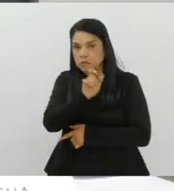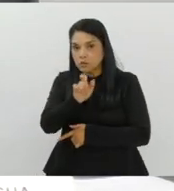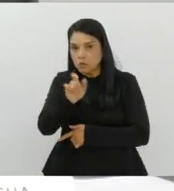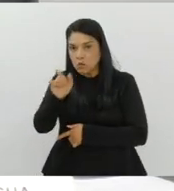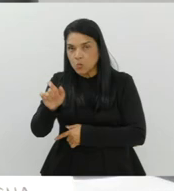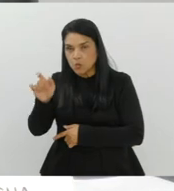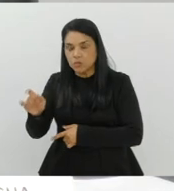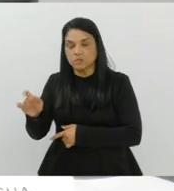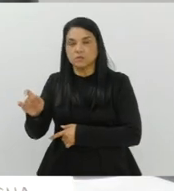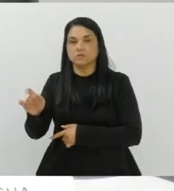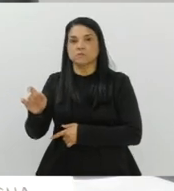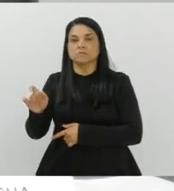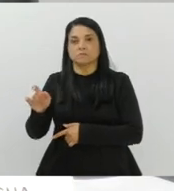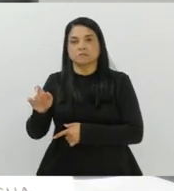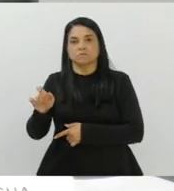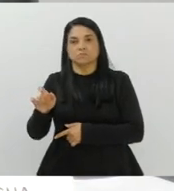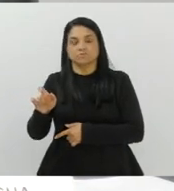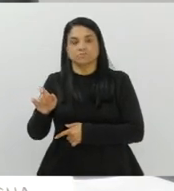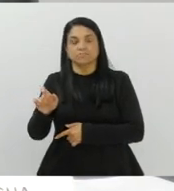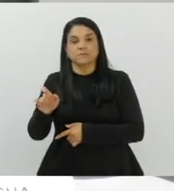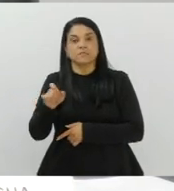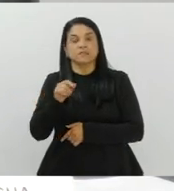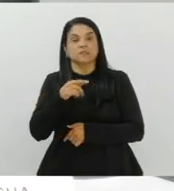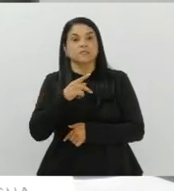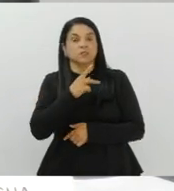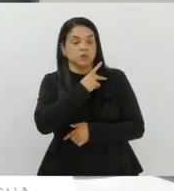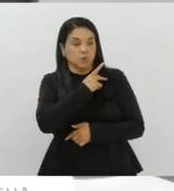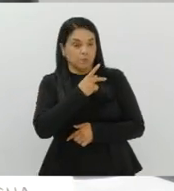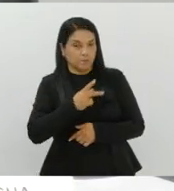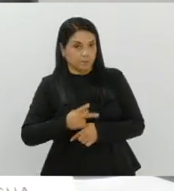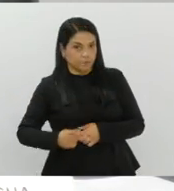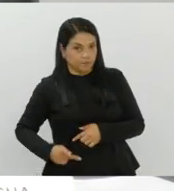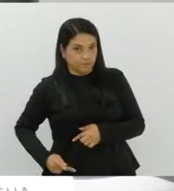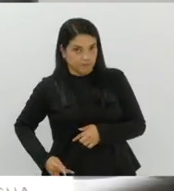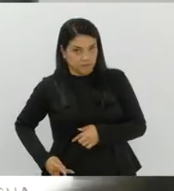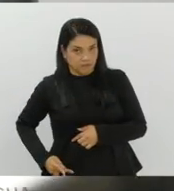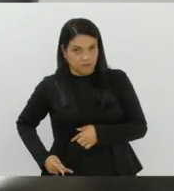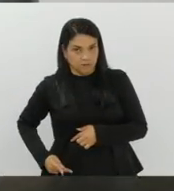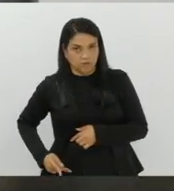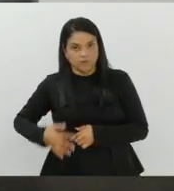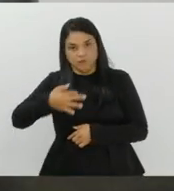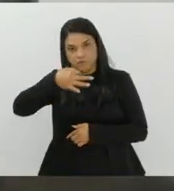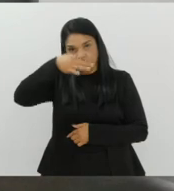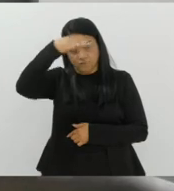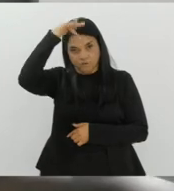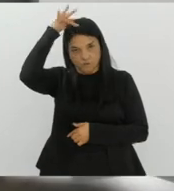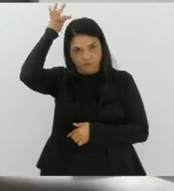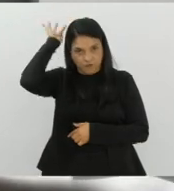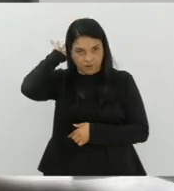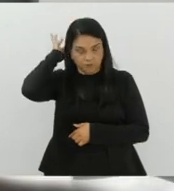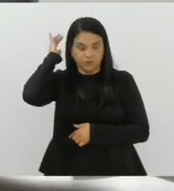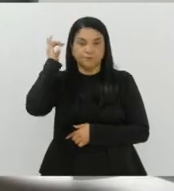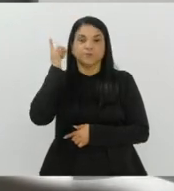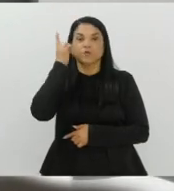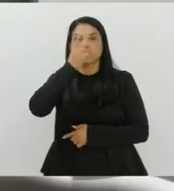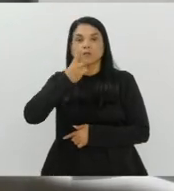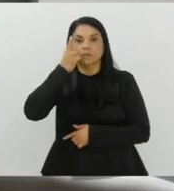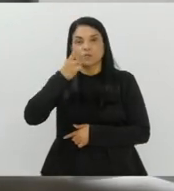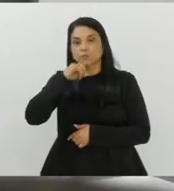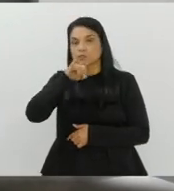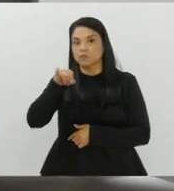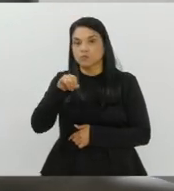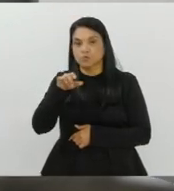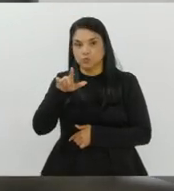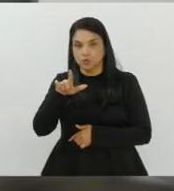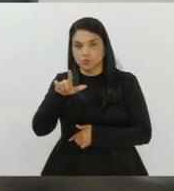contribuições, e Vossa Excelência, presidente presidente Fred, e o nosso deputado